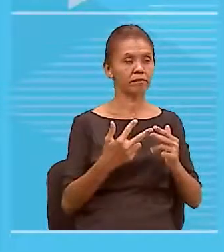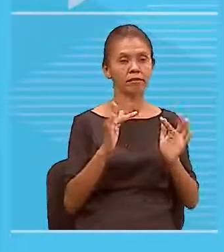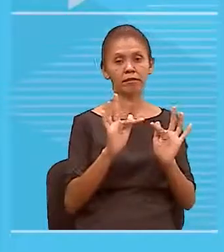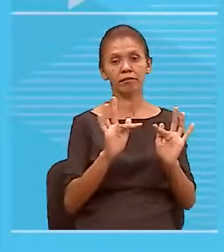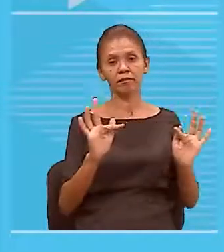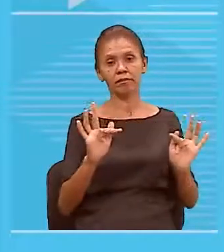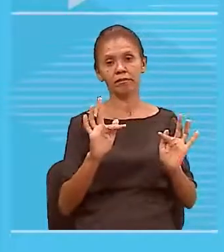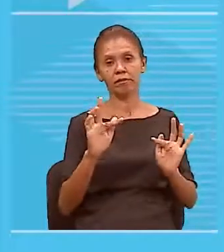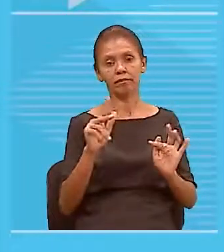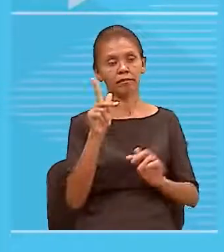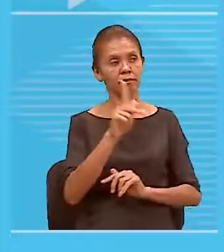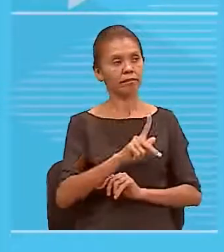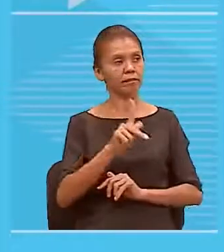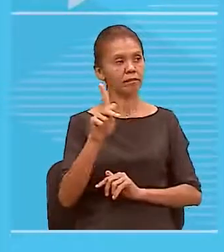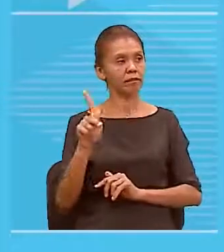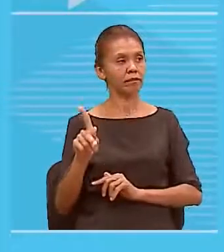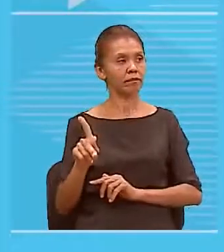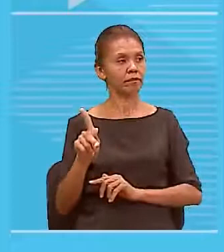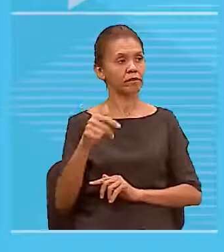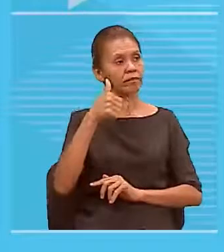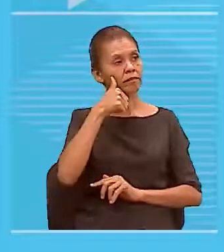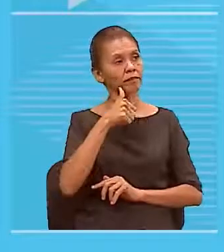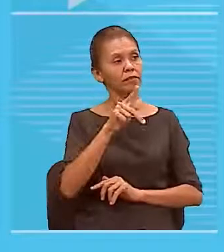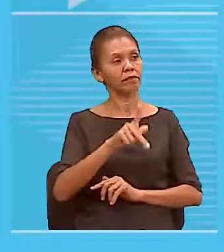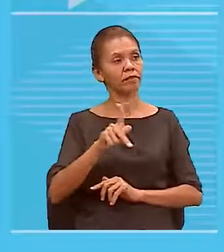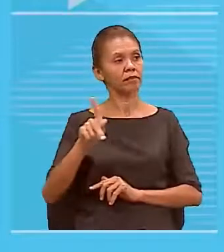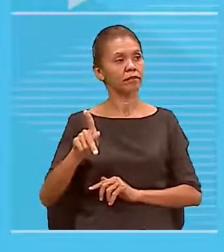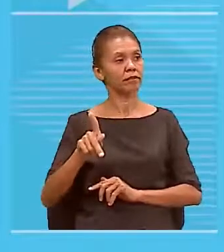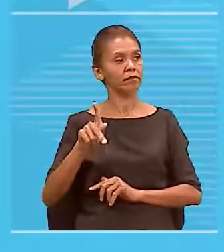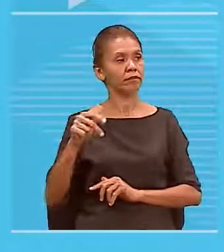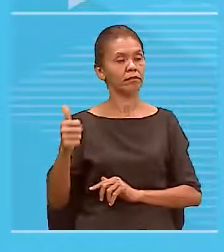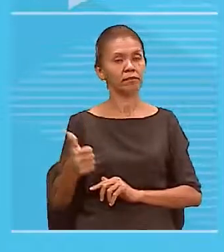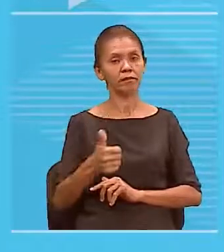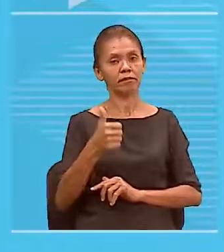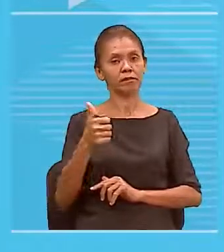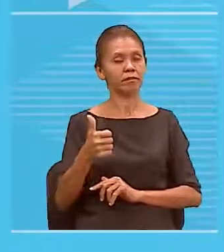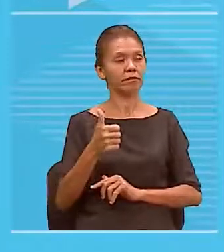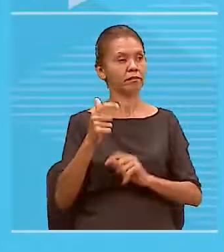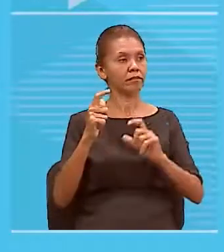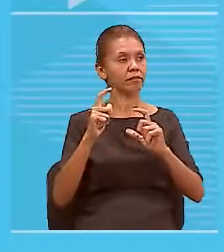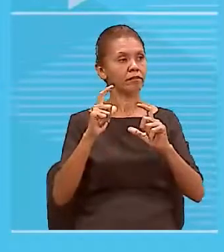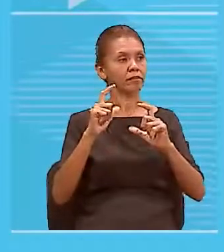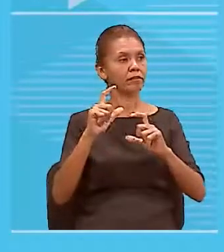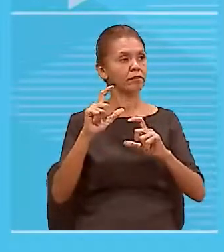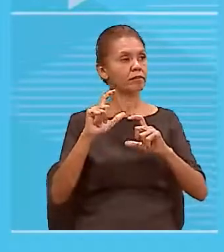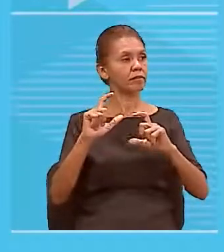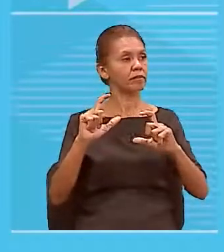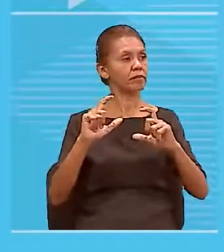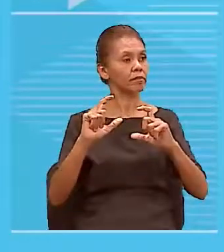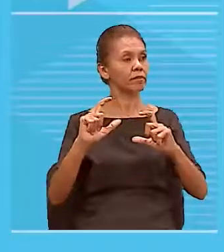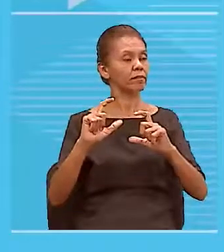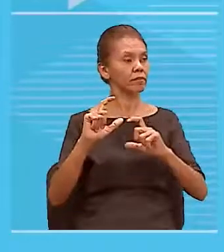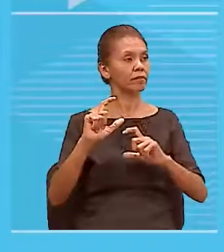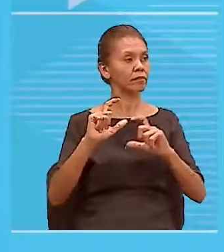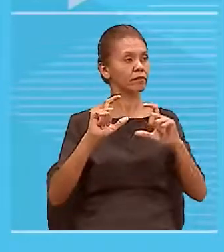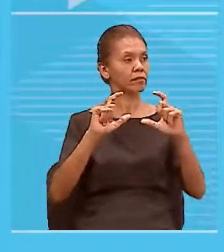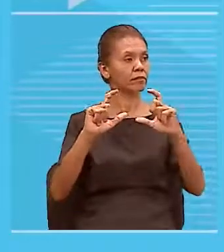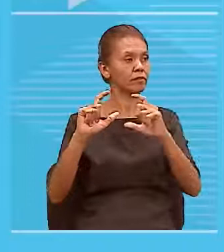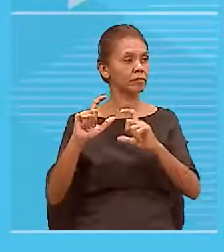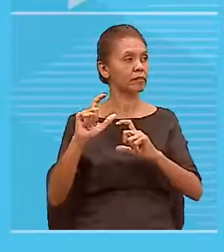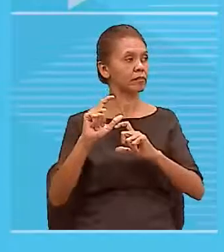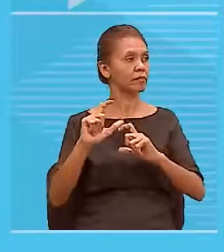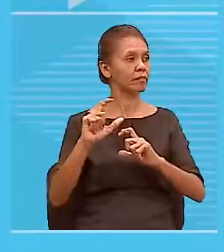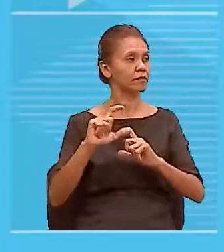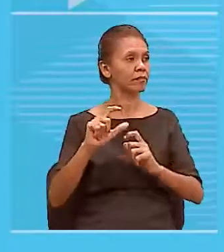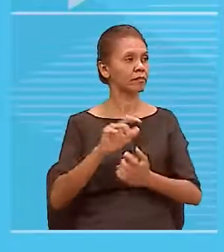quadrinho querem rever o terceiro quadrinho vou voltar nesse caso meu jovem Apesar